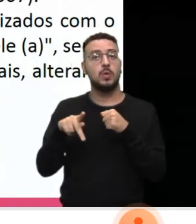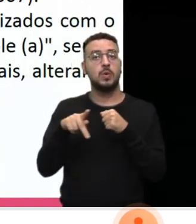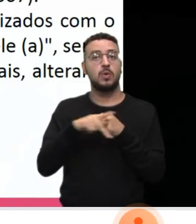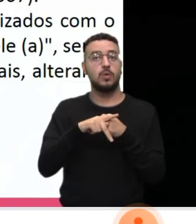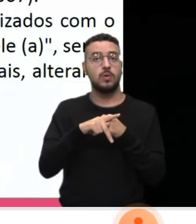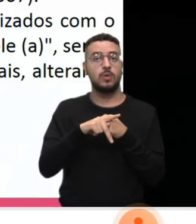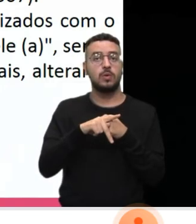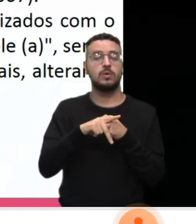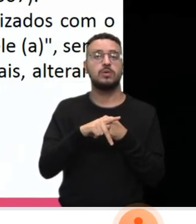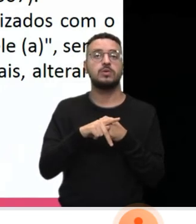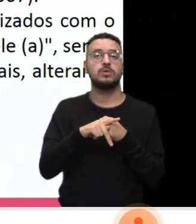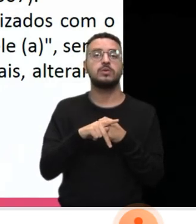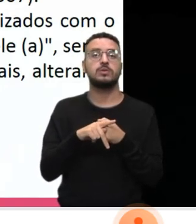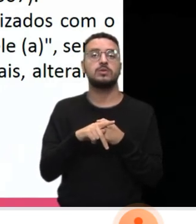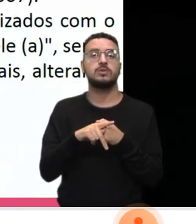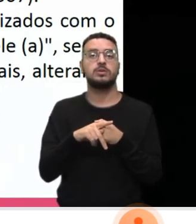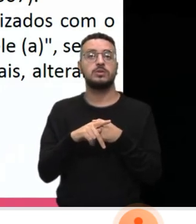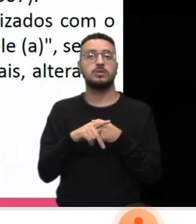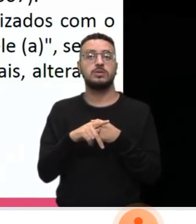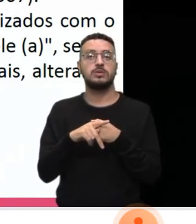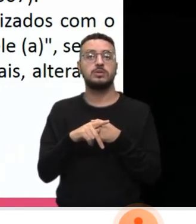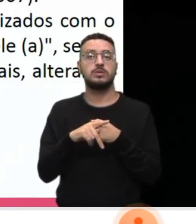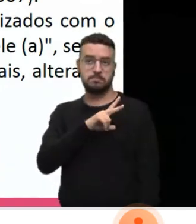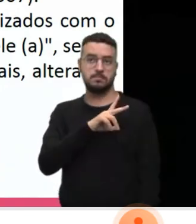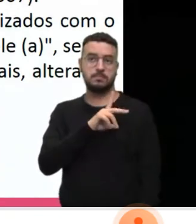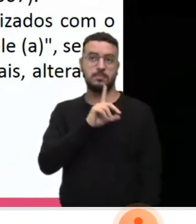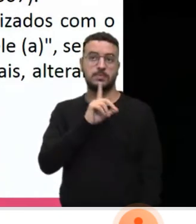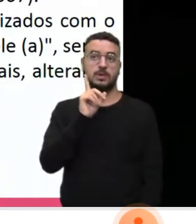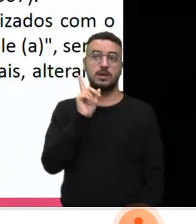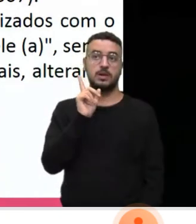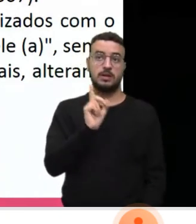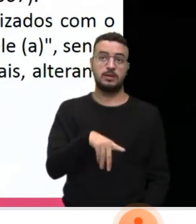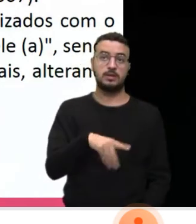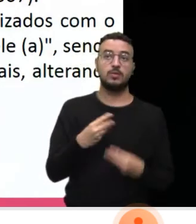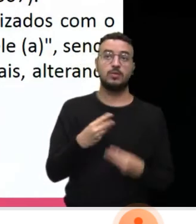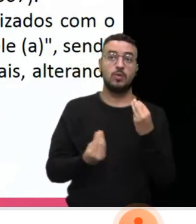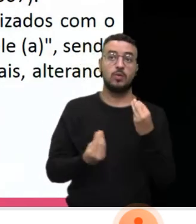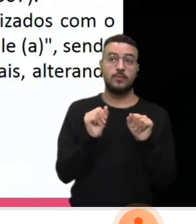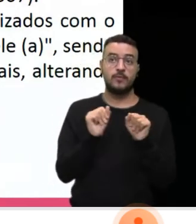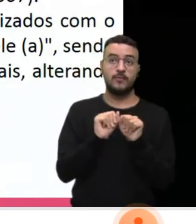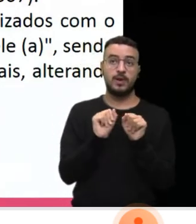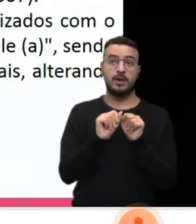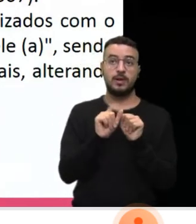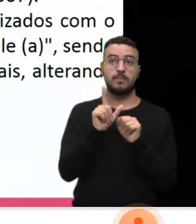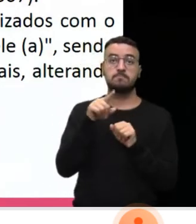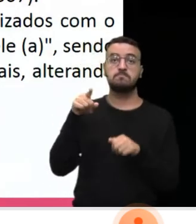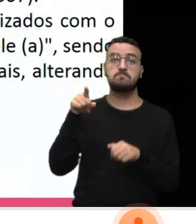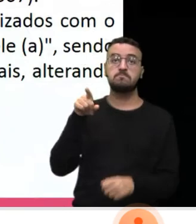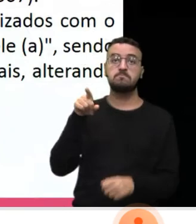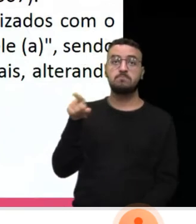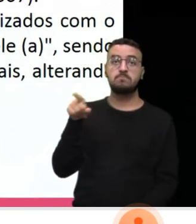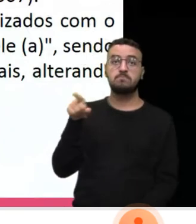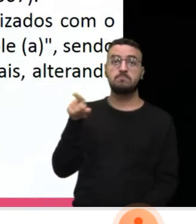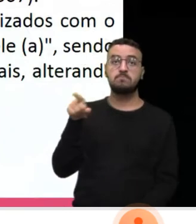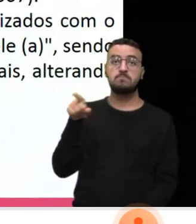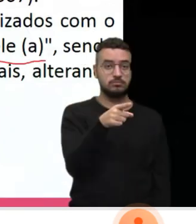singular, eles são realizados com o apontamento para o sujeito, eu, tu, ele ou